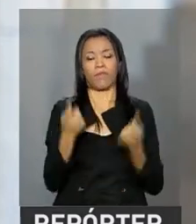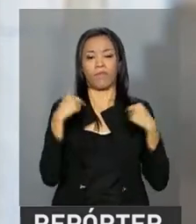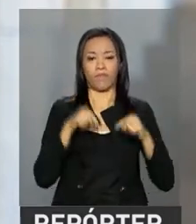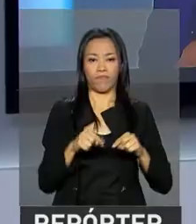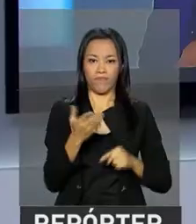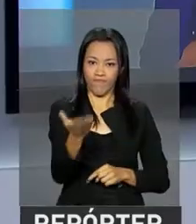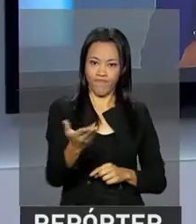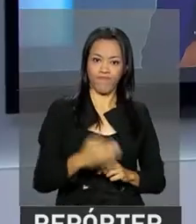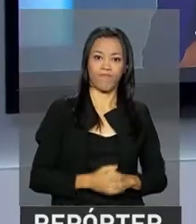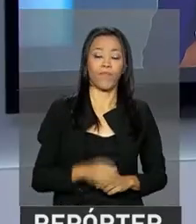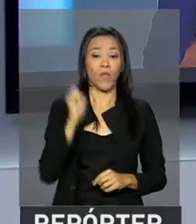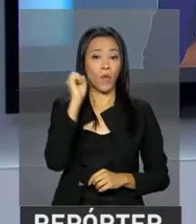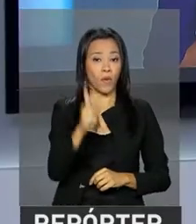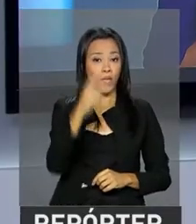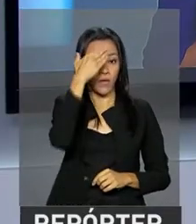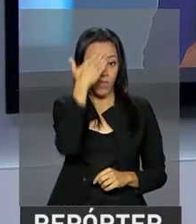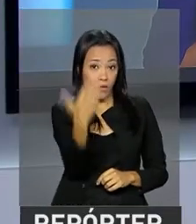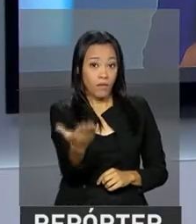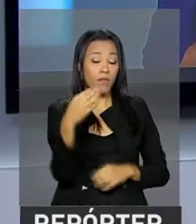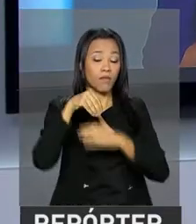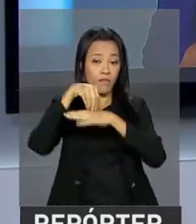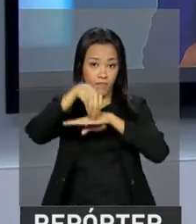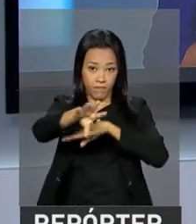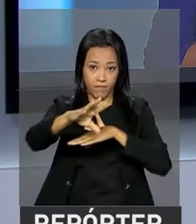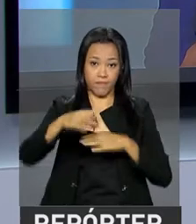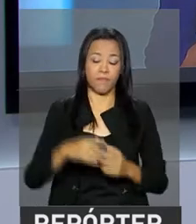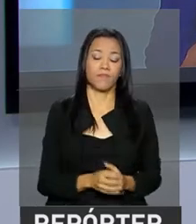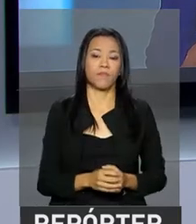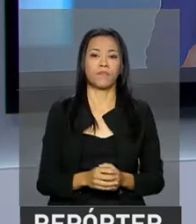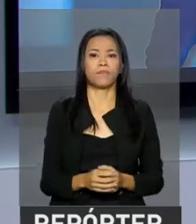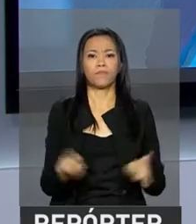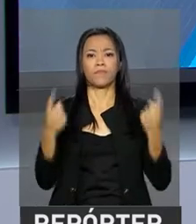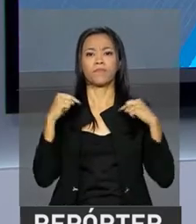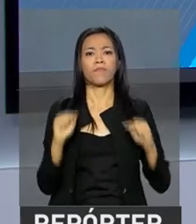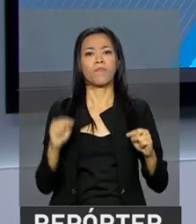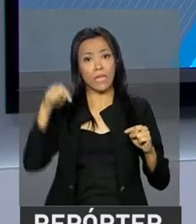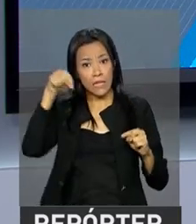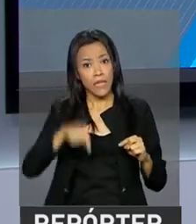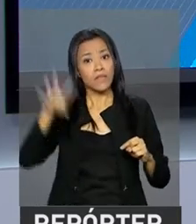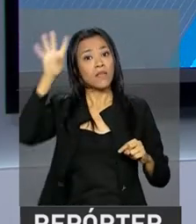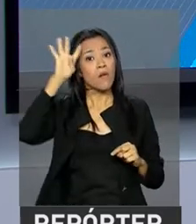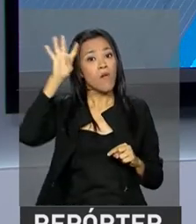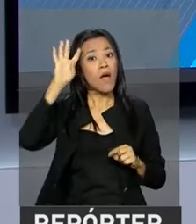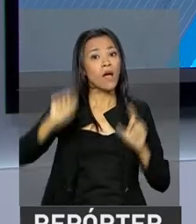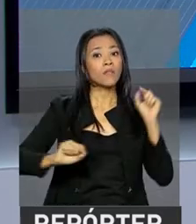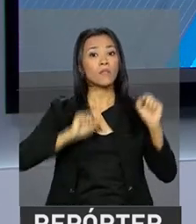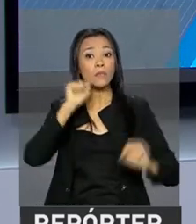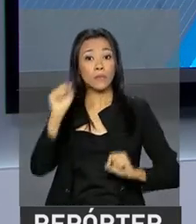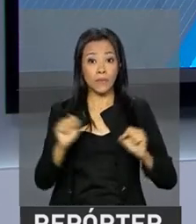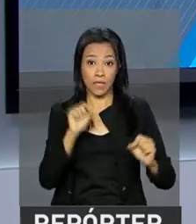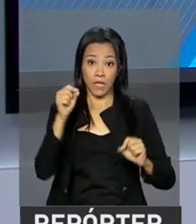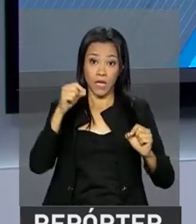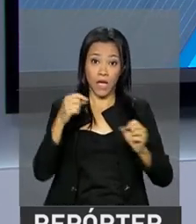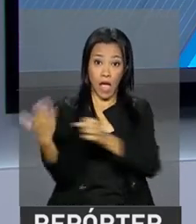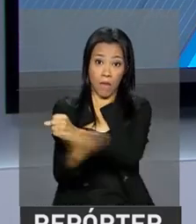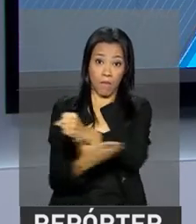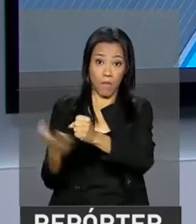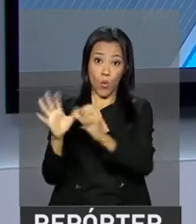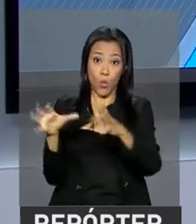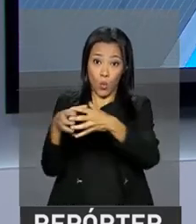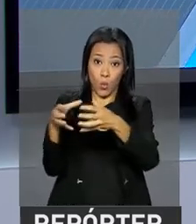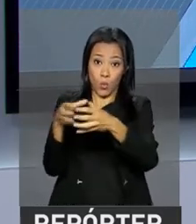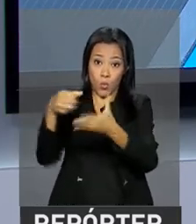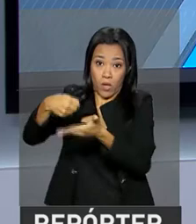você. Ok, Thaisa, obrigado pelas suas informações aí do Palácio do Planalto. E nesta quarta-feira, a base aliada ao governo na Câmara